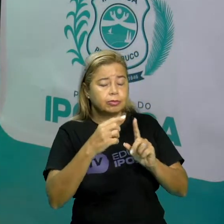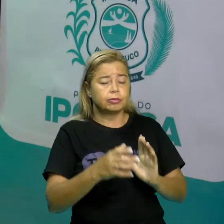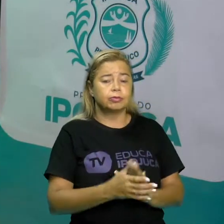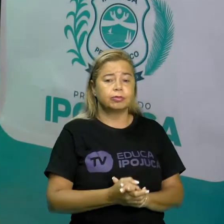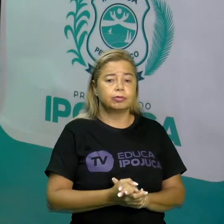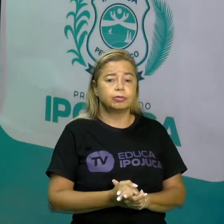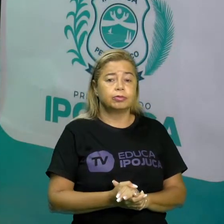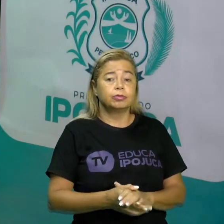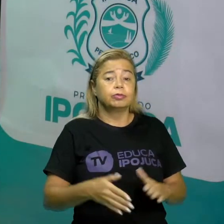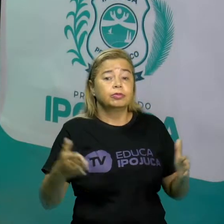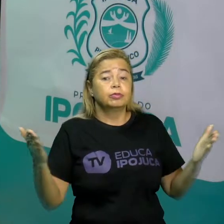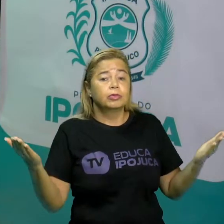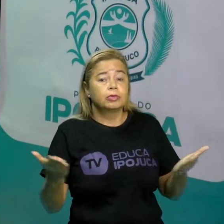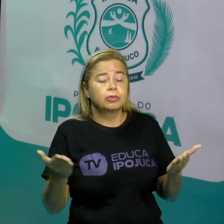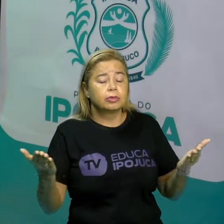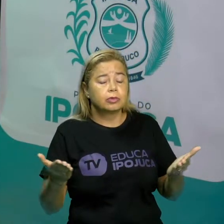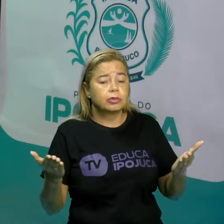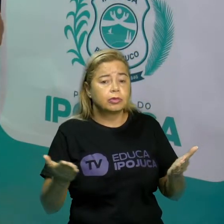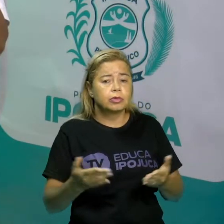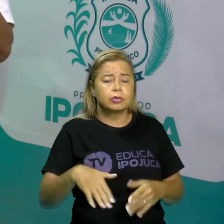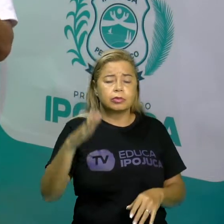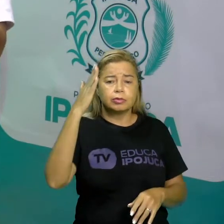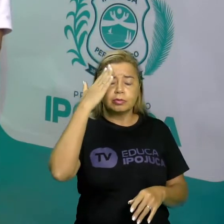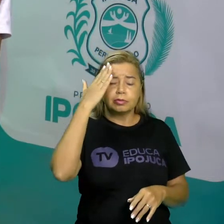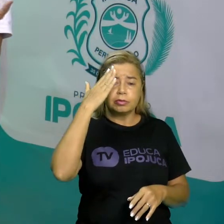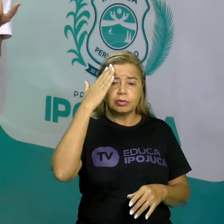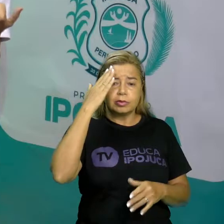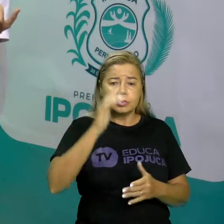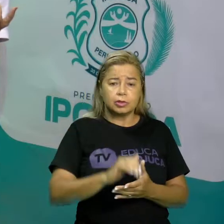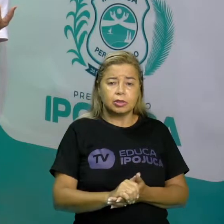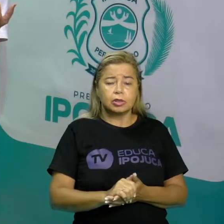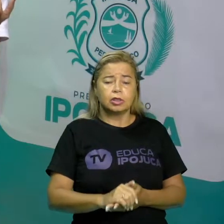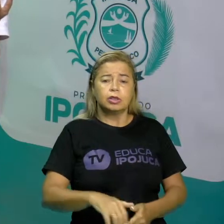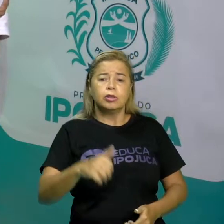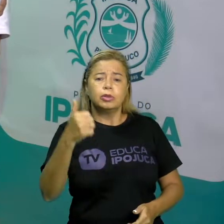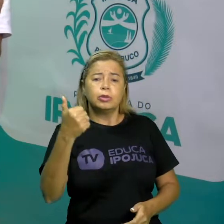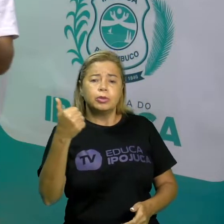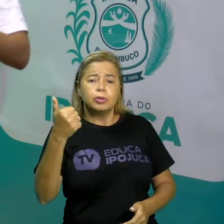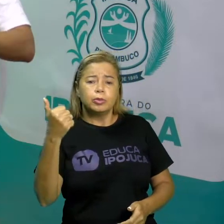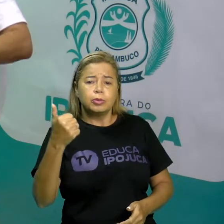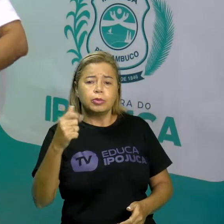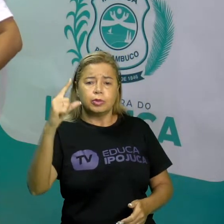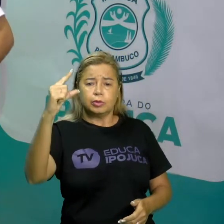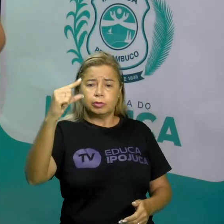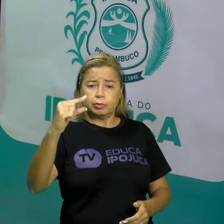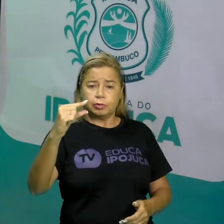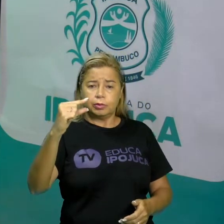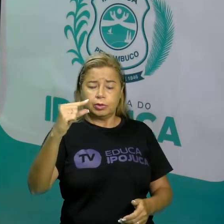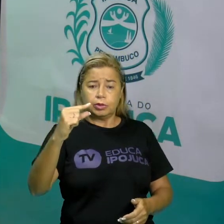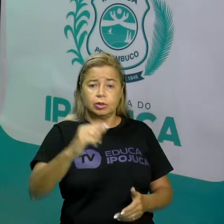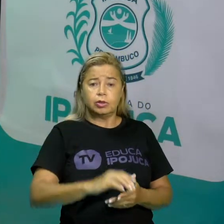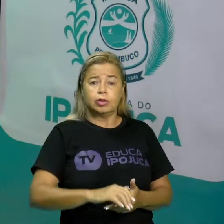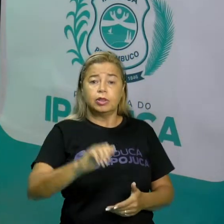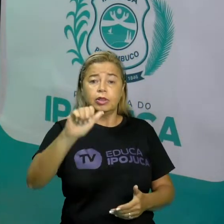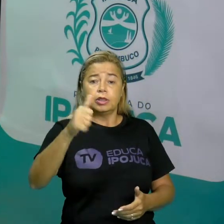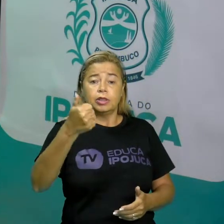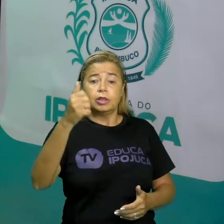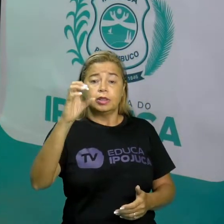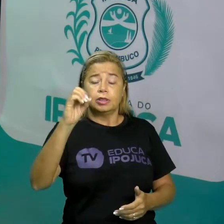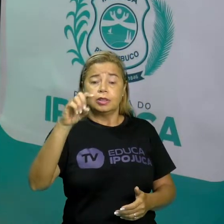Agora vamos entender, não é? Se o meu número 1 é menor e o meu número